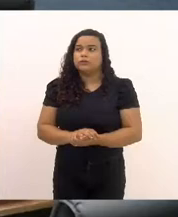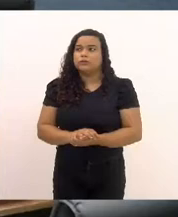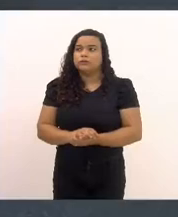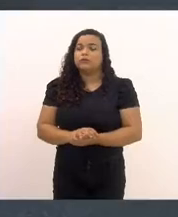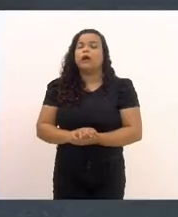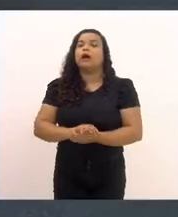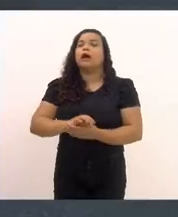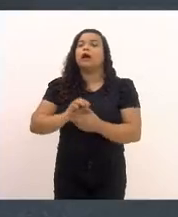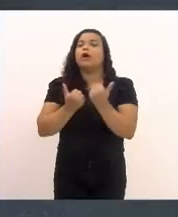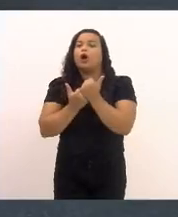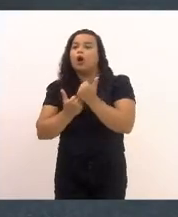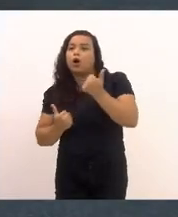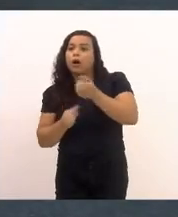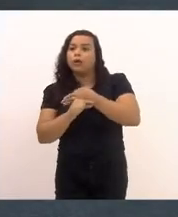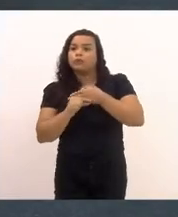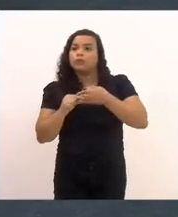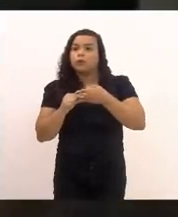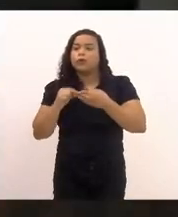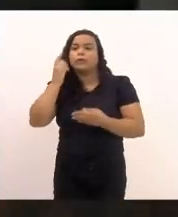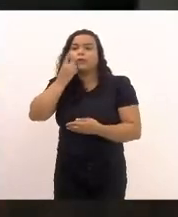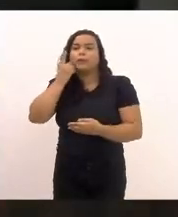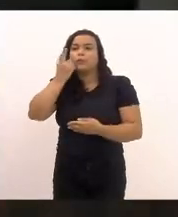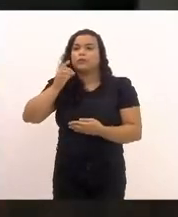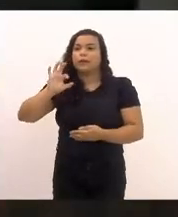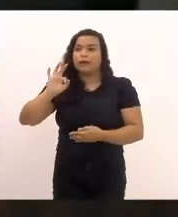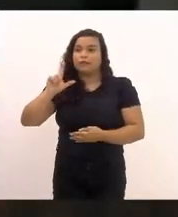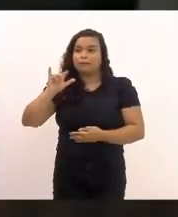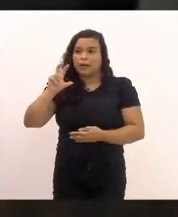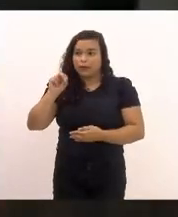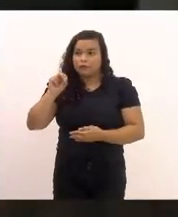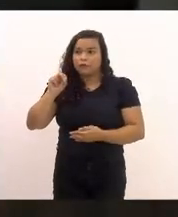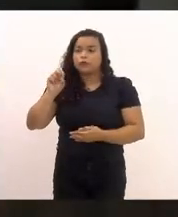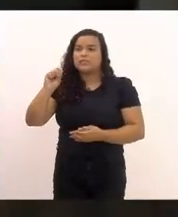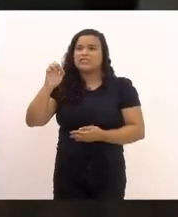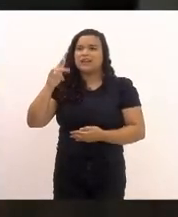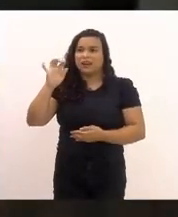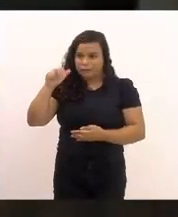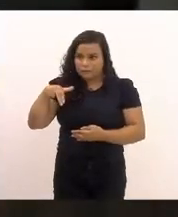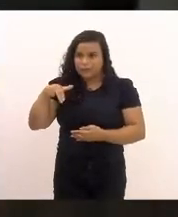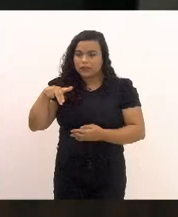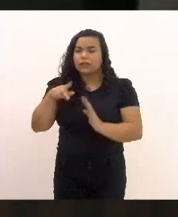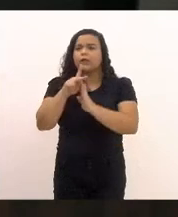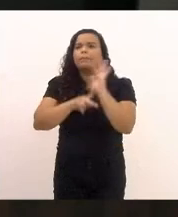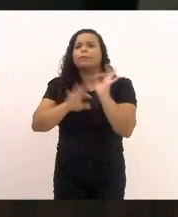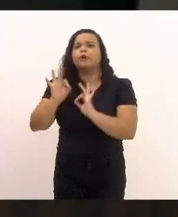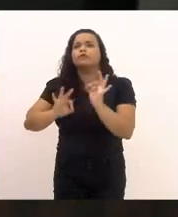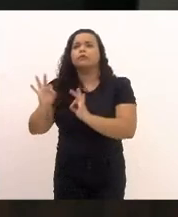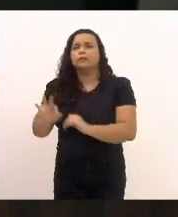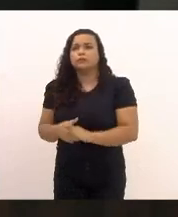coautoria do deputado Flávio Serafini. Ok. Coautoria do deputado Flávio Serafini, o projeto